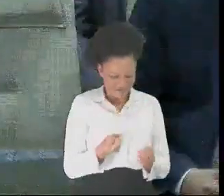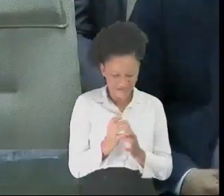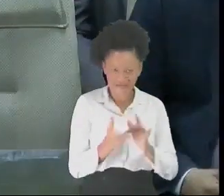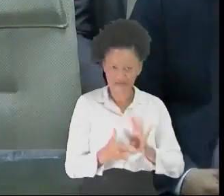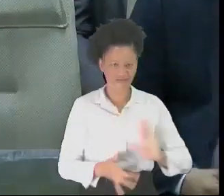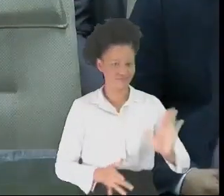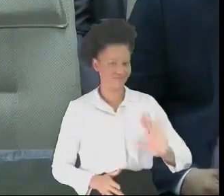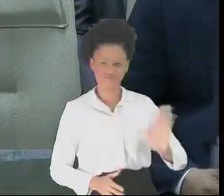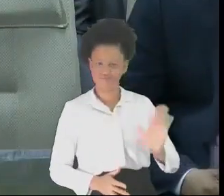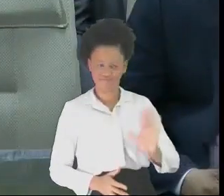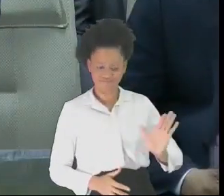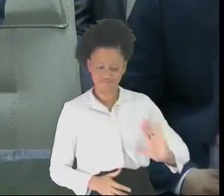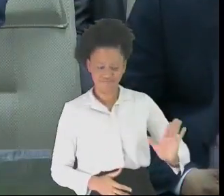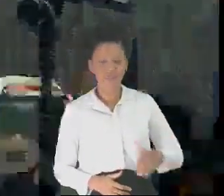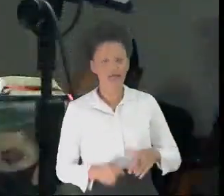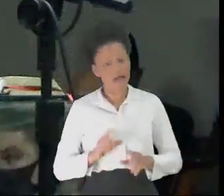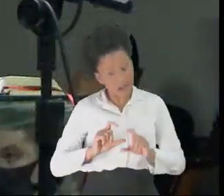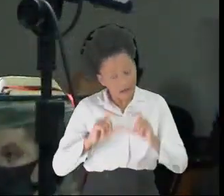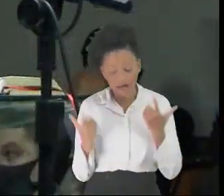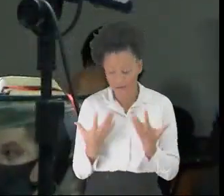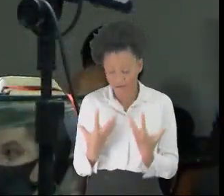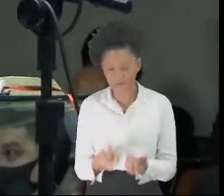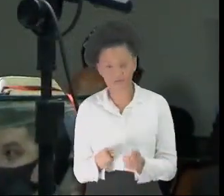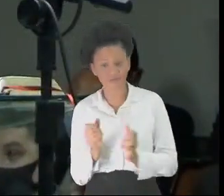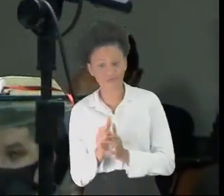É verdade que quando nós aceitamos a Cristo,